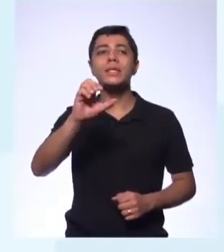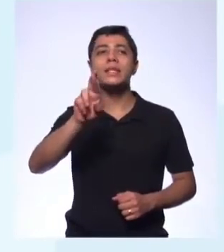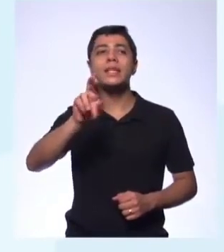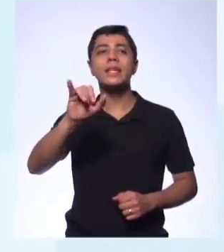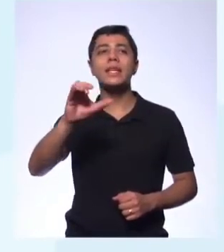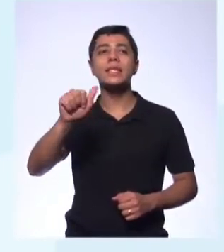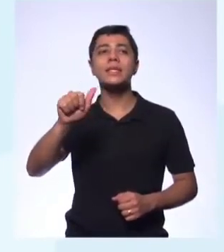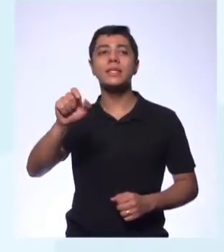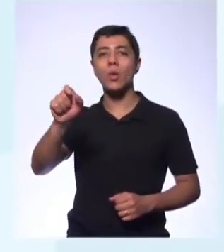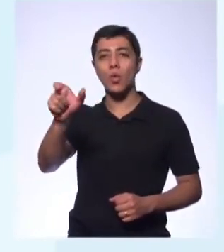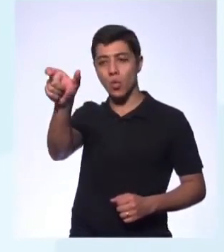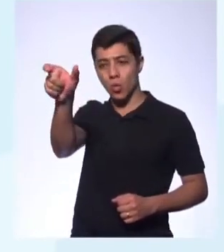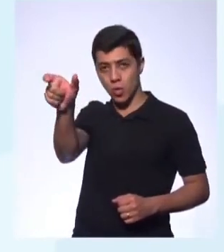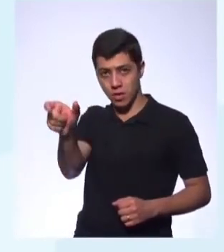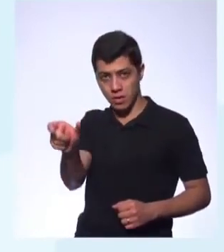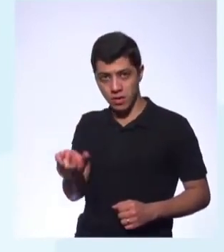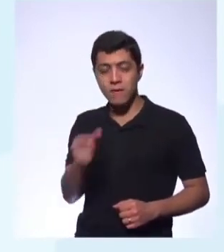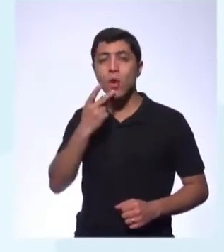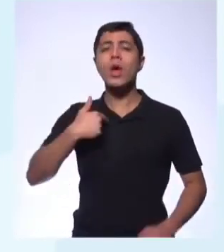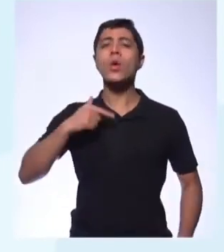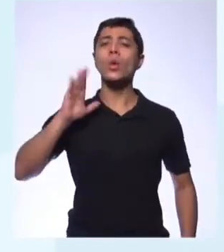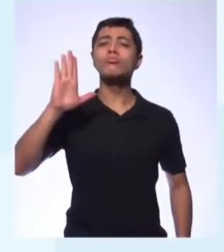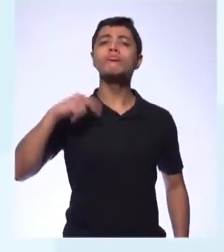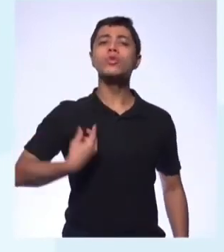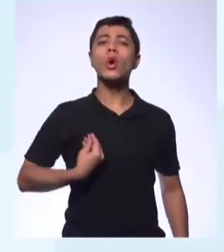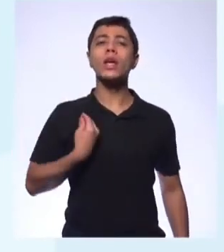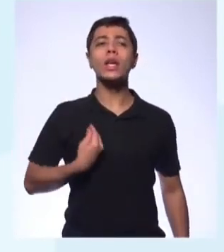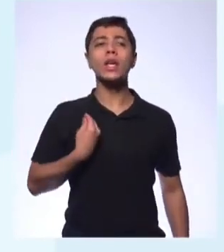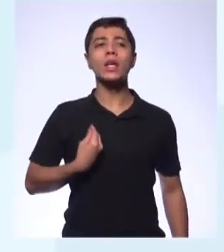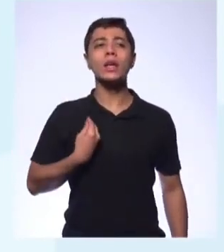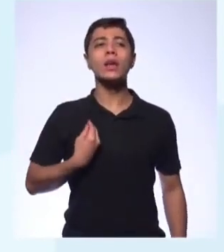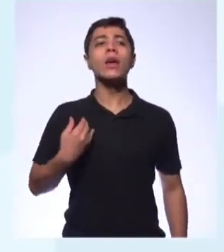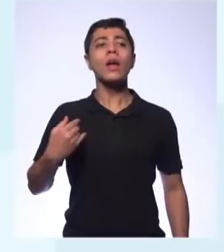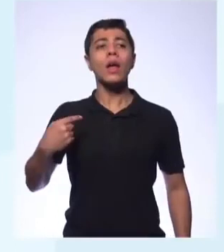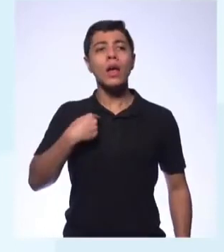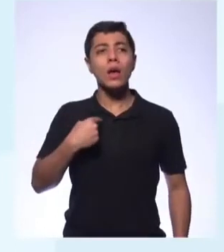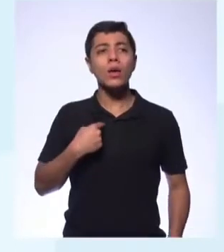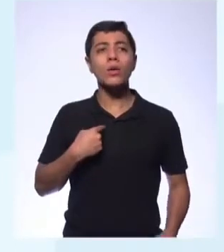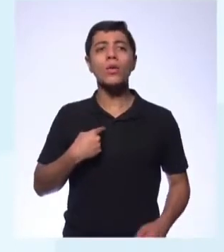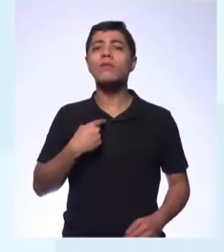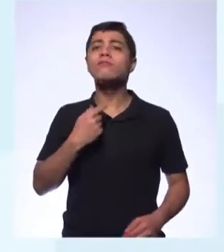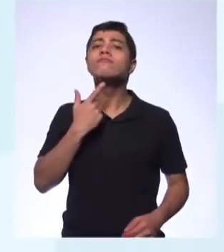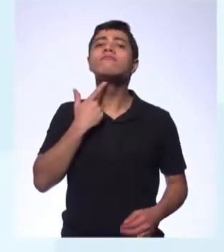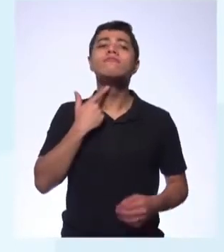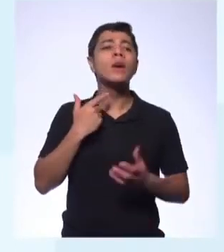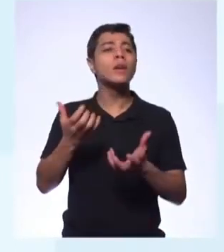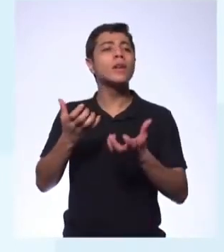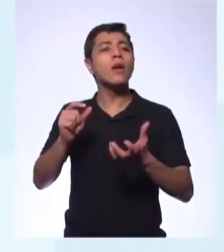a caridade benfazeja, a grande amolação, que tão somente almeja a condecoração.